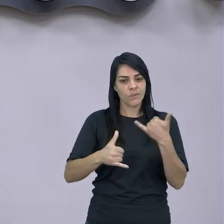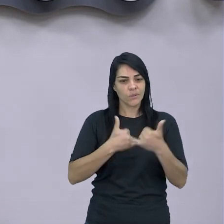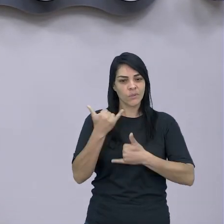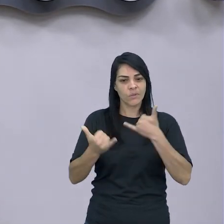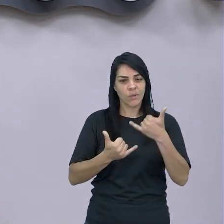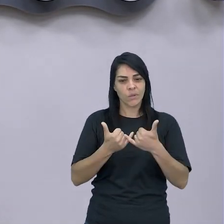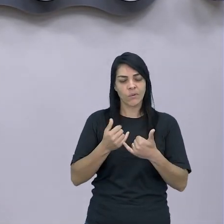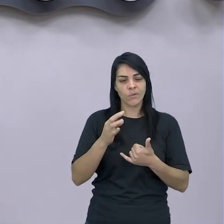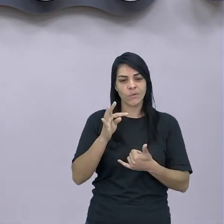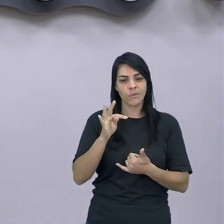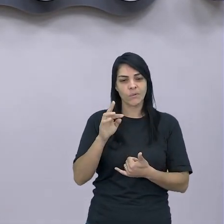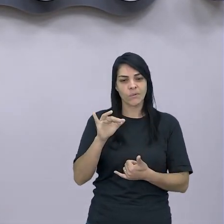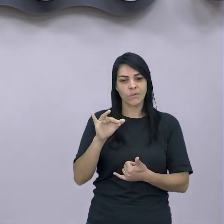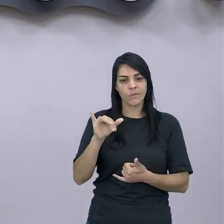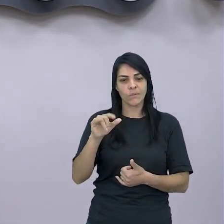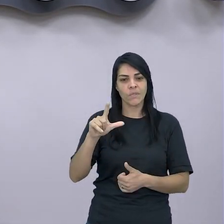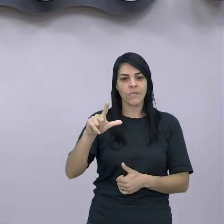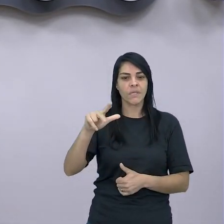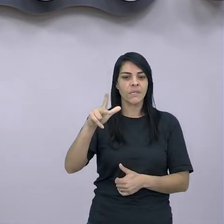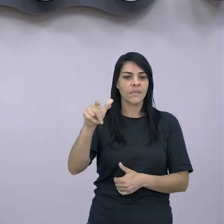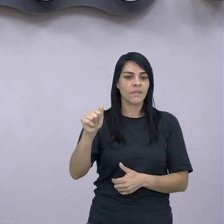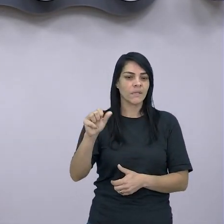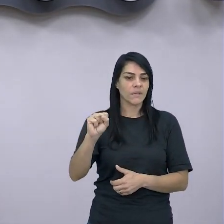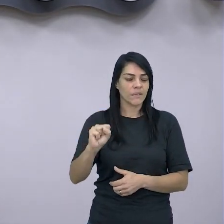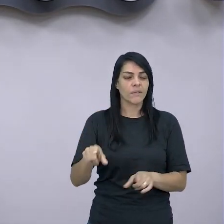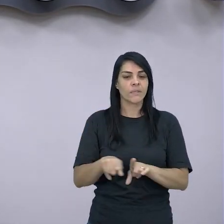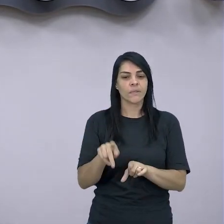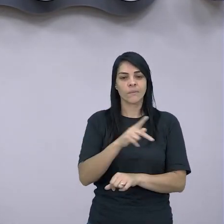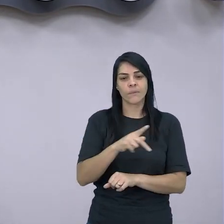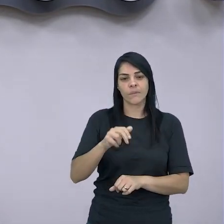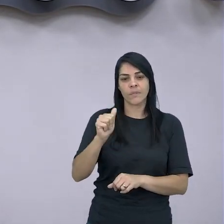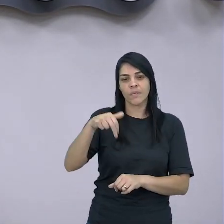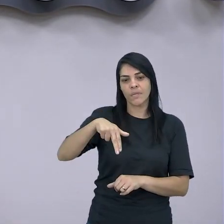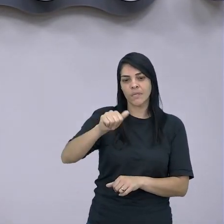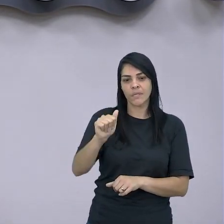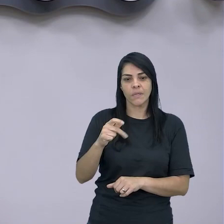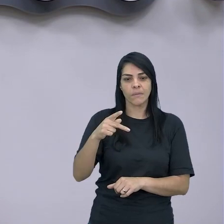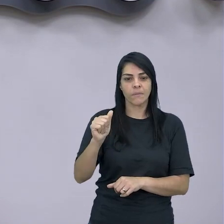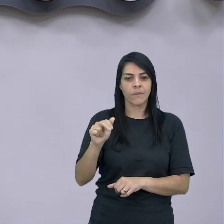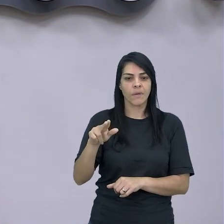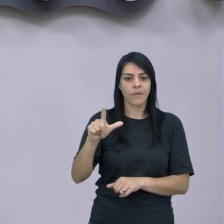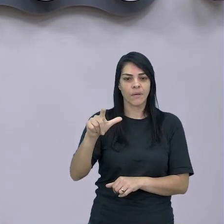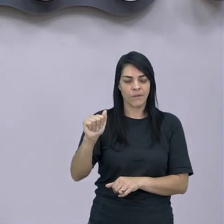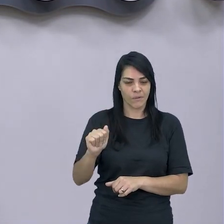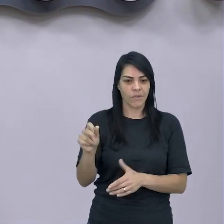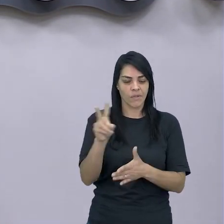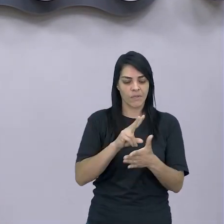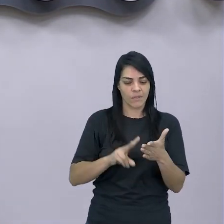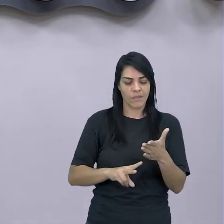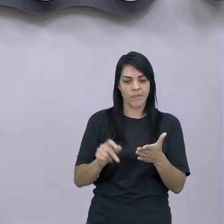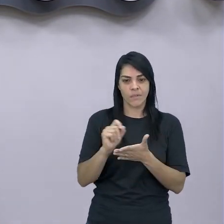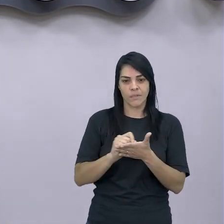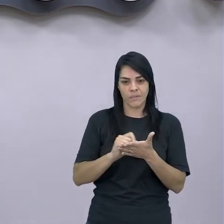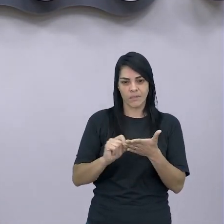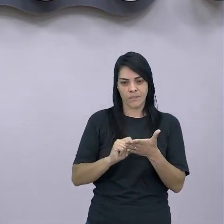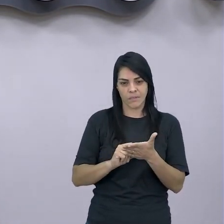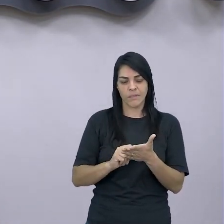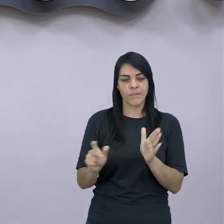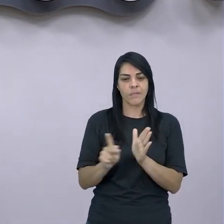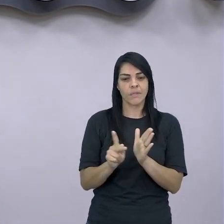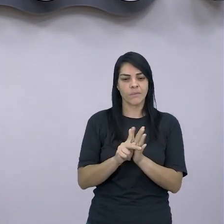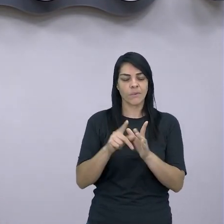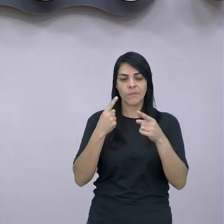né. Vamos ver aqui, professora Ana Paula falou sobre a leitura e escrita de